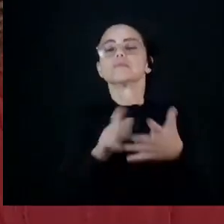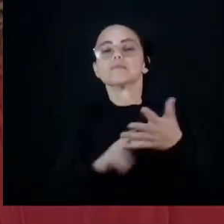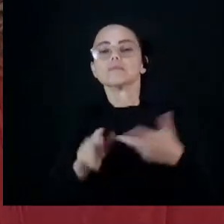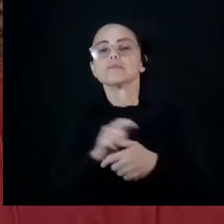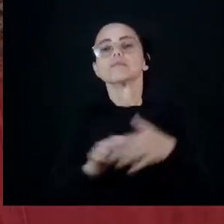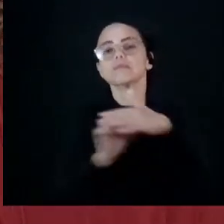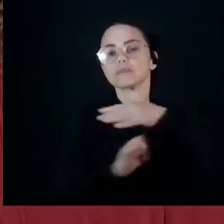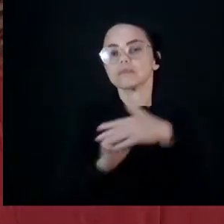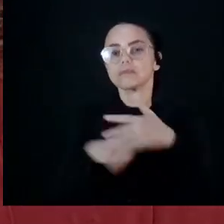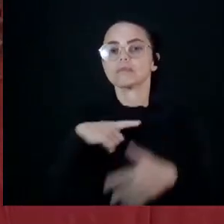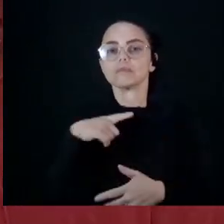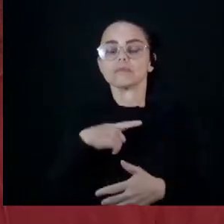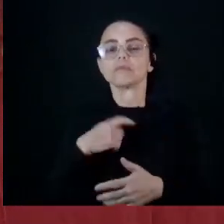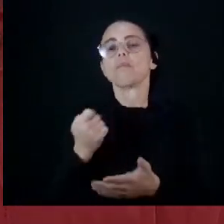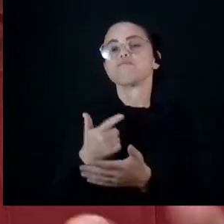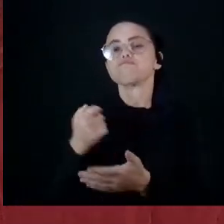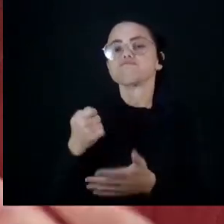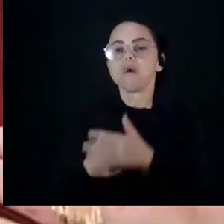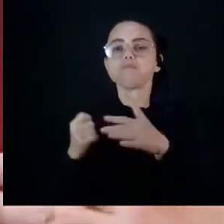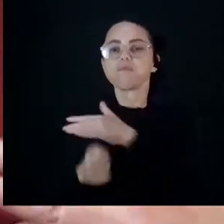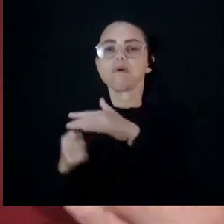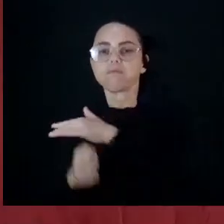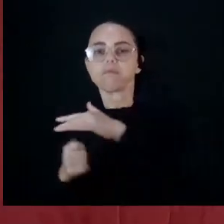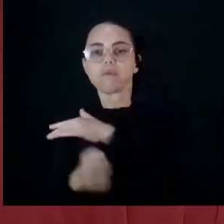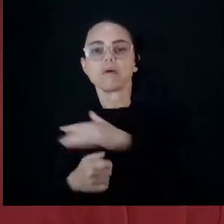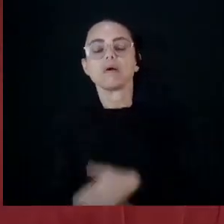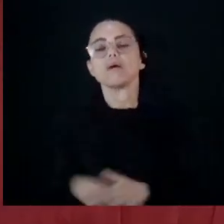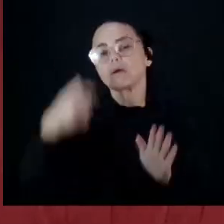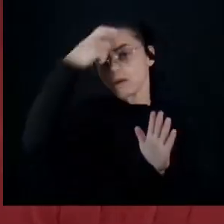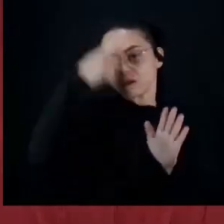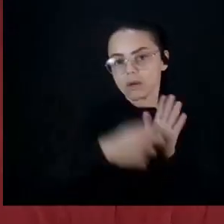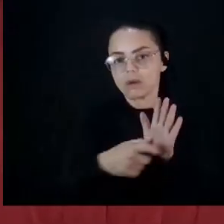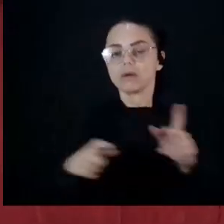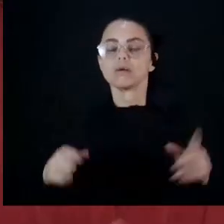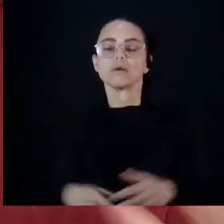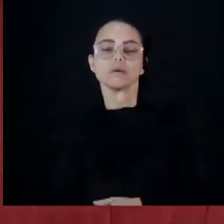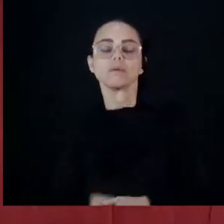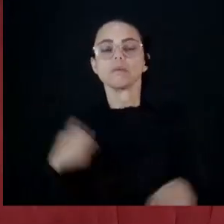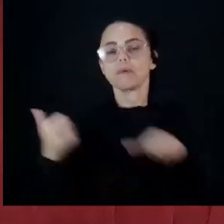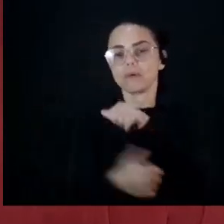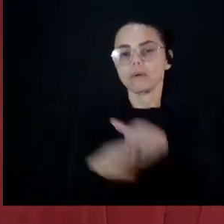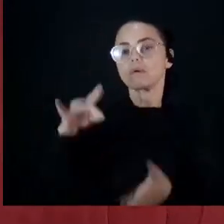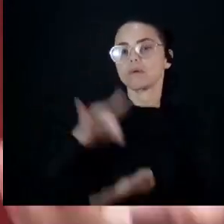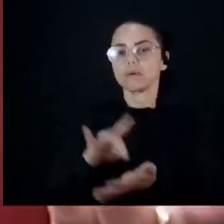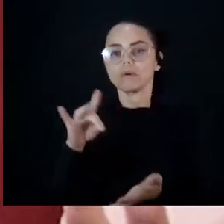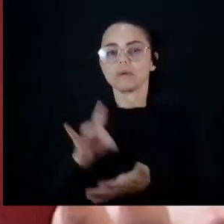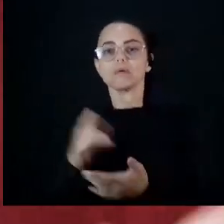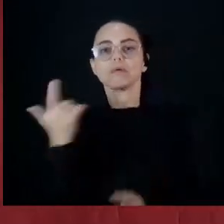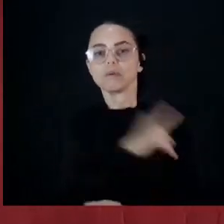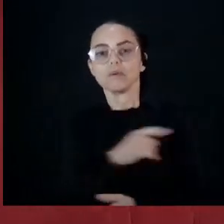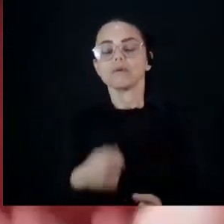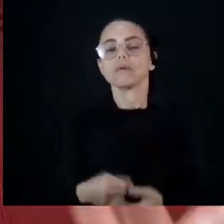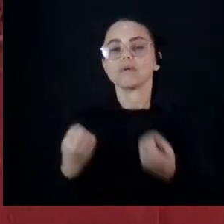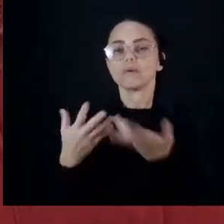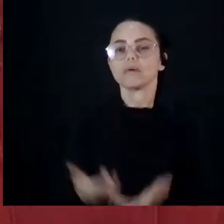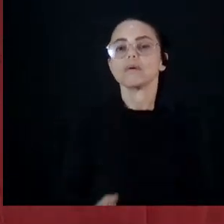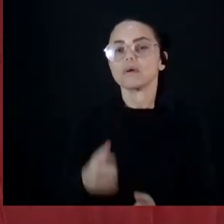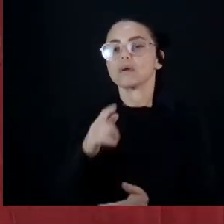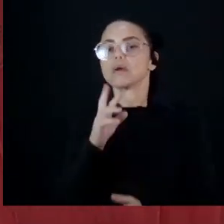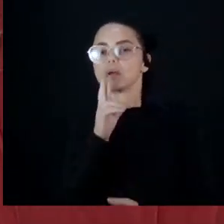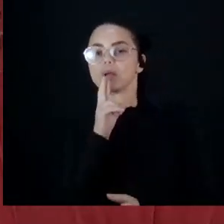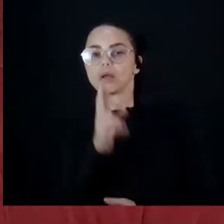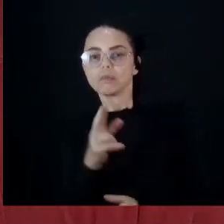muito dinheiro para a adoção de IA, mas na realidade mudou muito. E nós conseguimos entregar soluções hoje em 15 ou